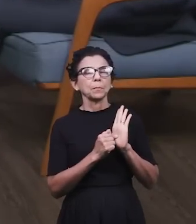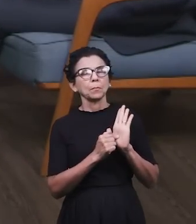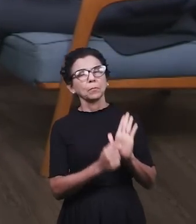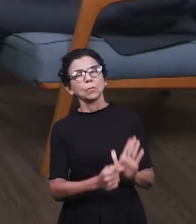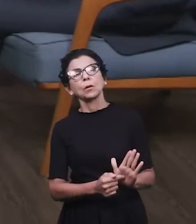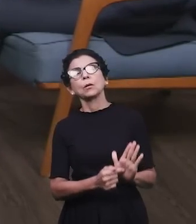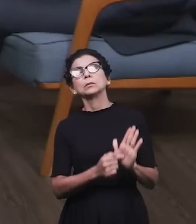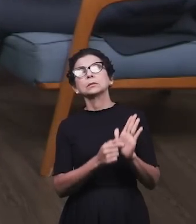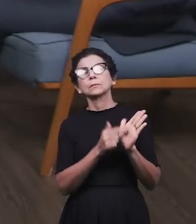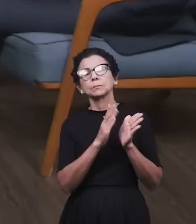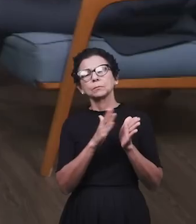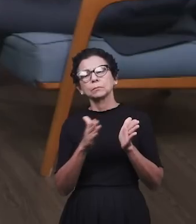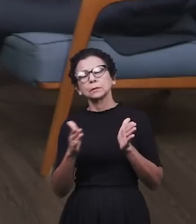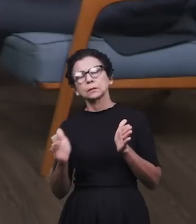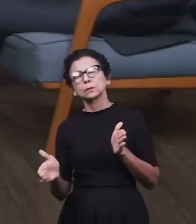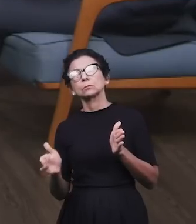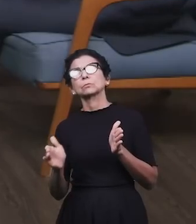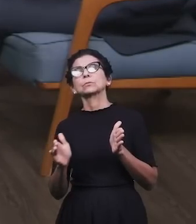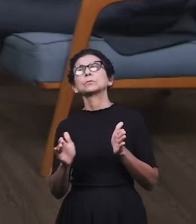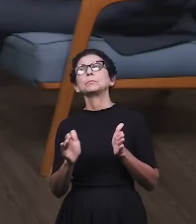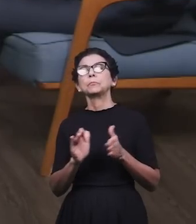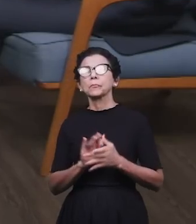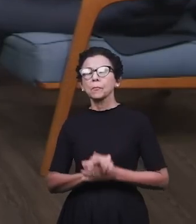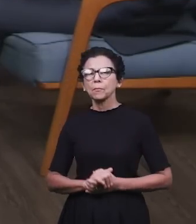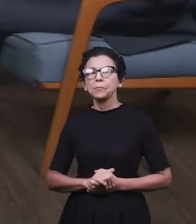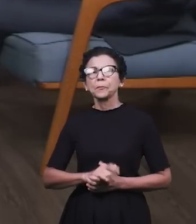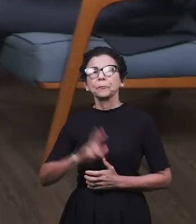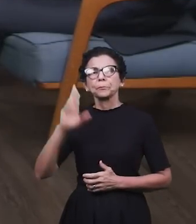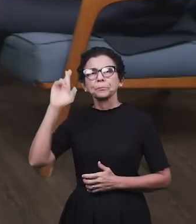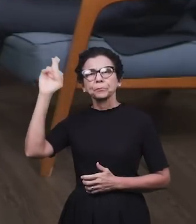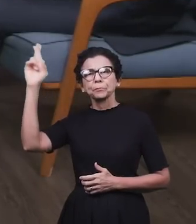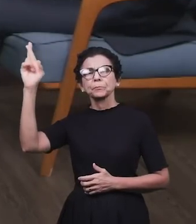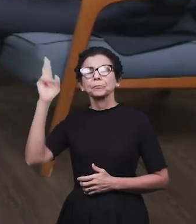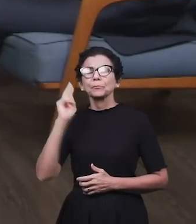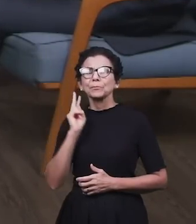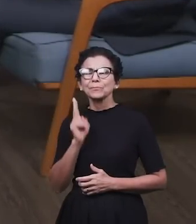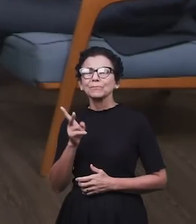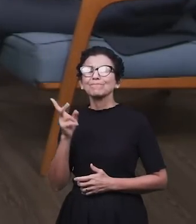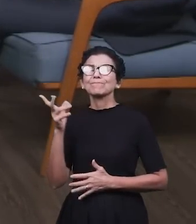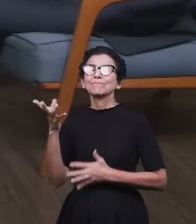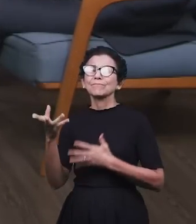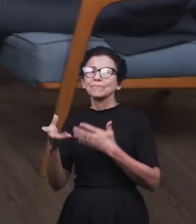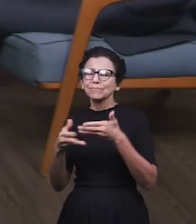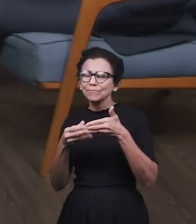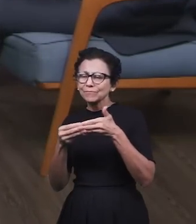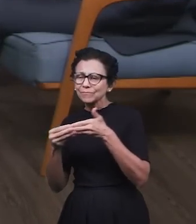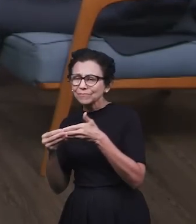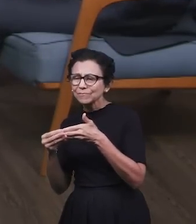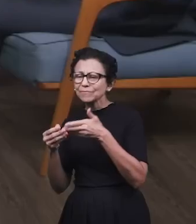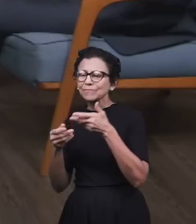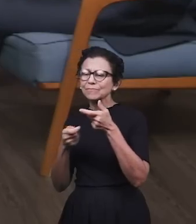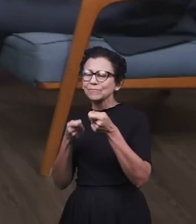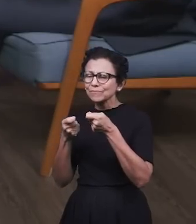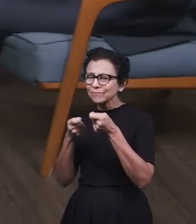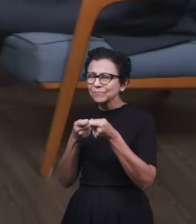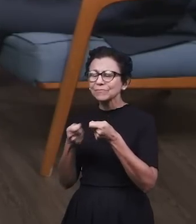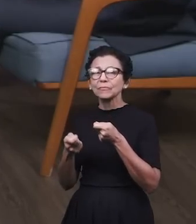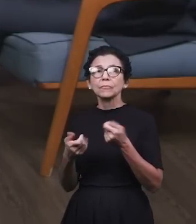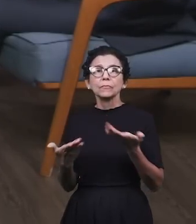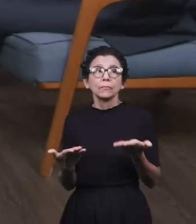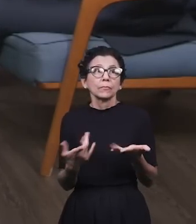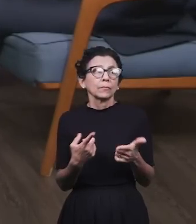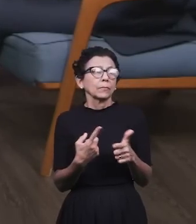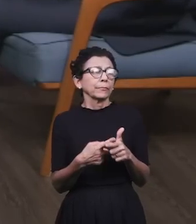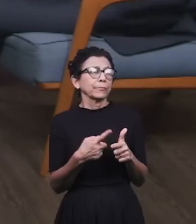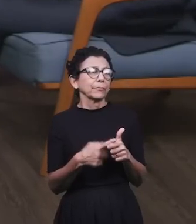Deus sempre quis e quer conduzir, dirigir a vida do homem. Por quê? Bem, muita coisa